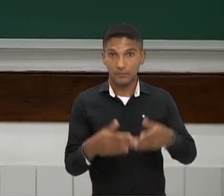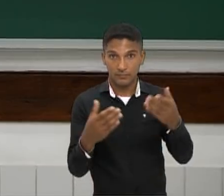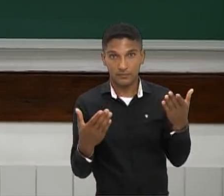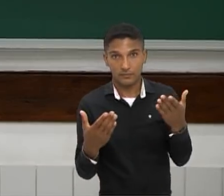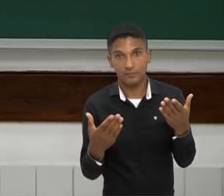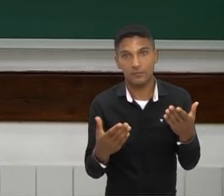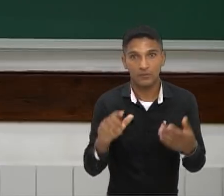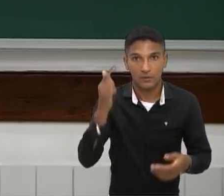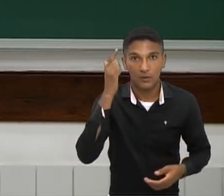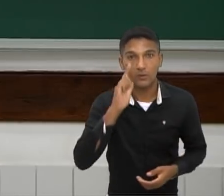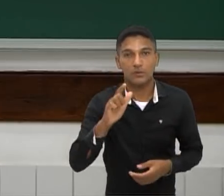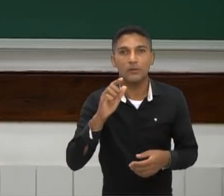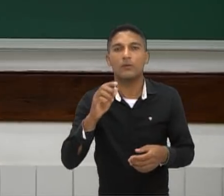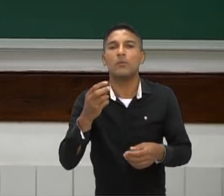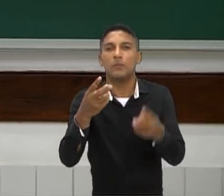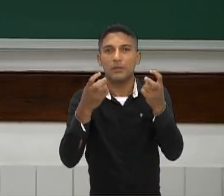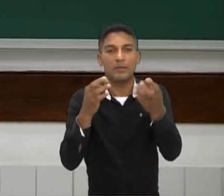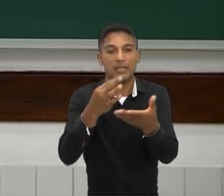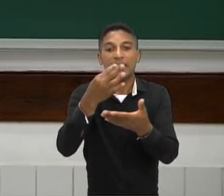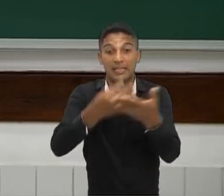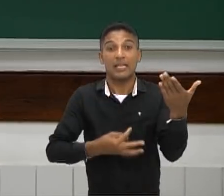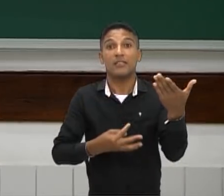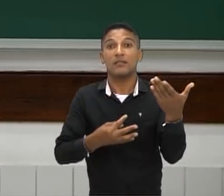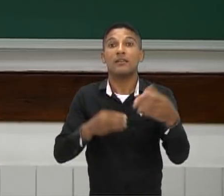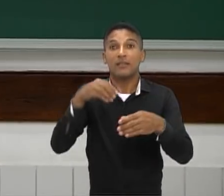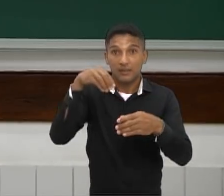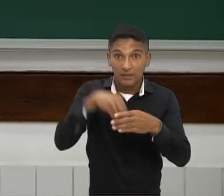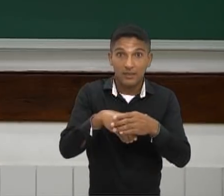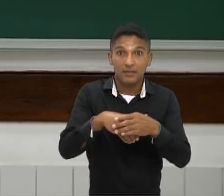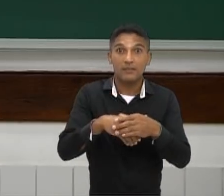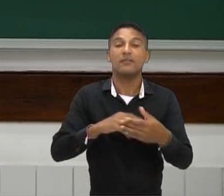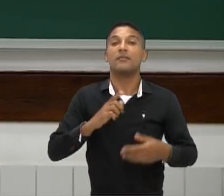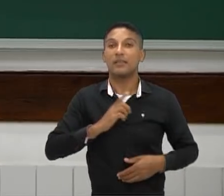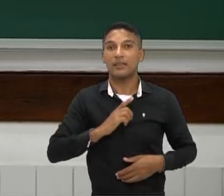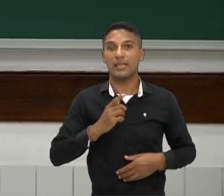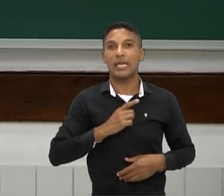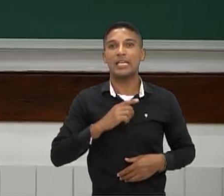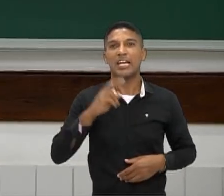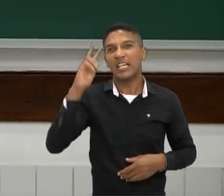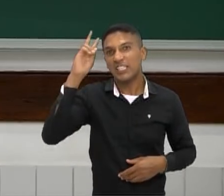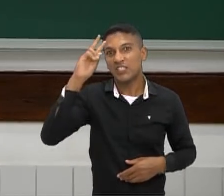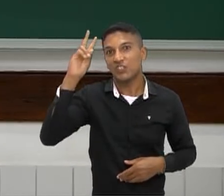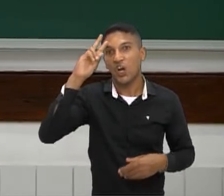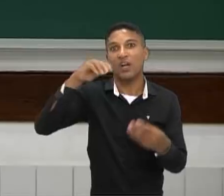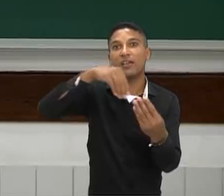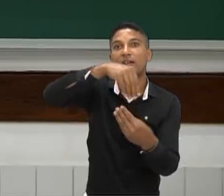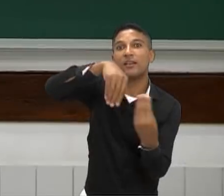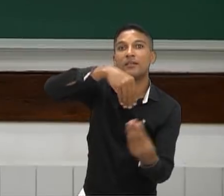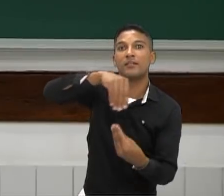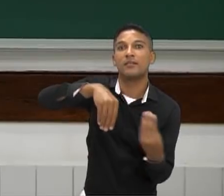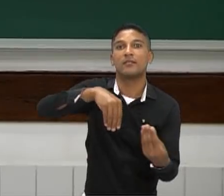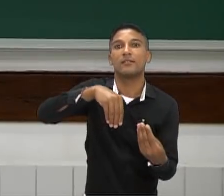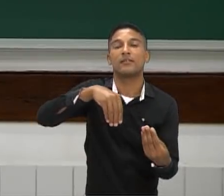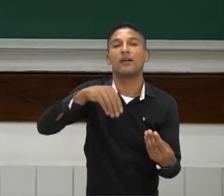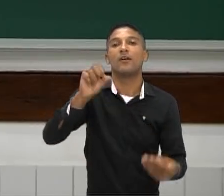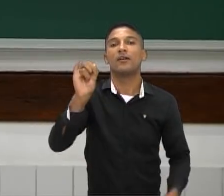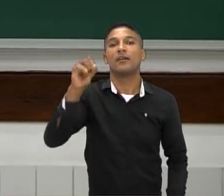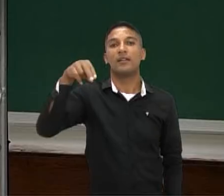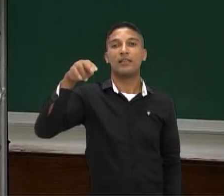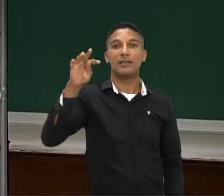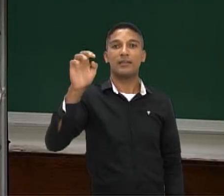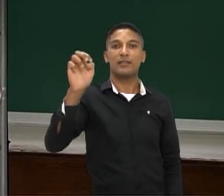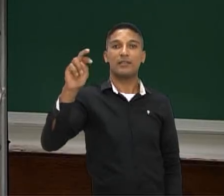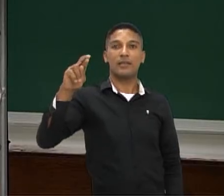E aí, pessoal, conseguiram localizar então como que os textos dialogam entre eles, como que ocorre essa interlocução entre